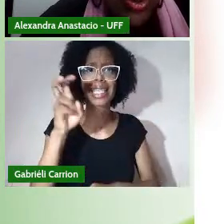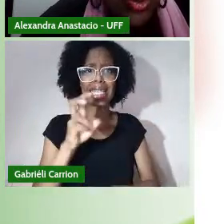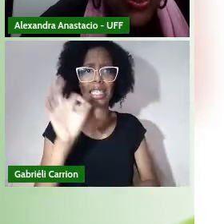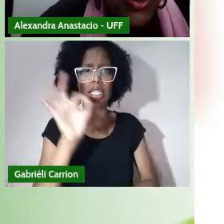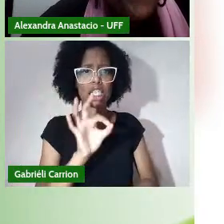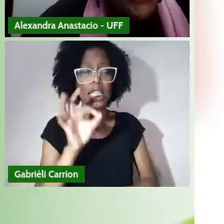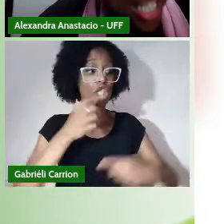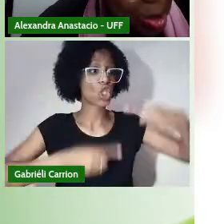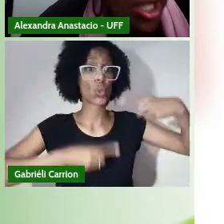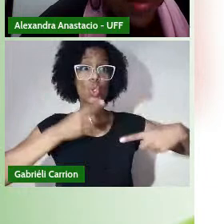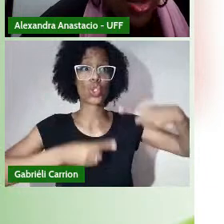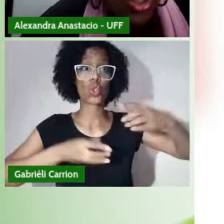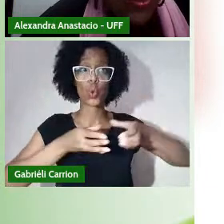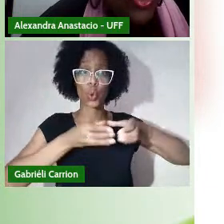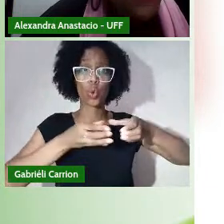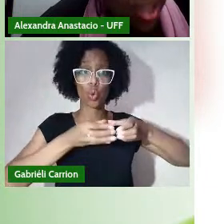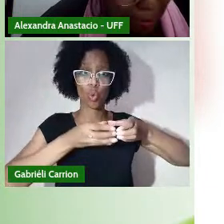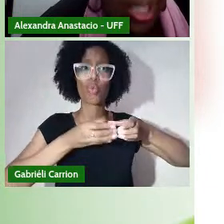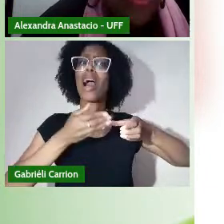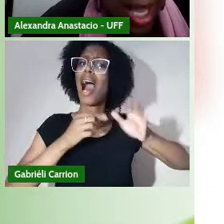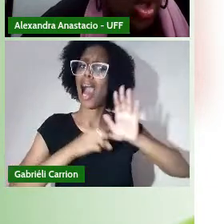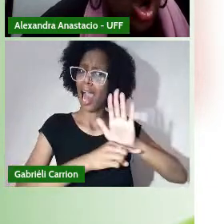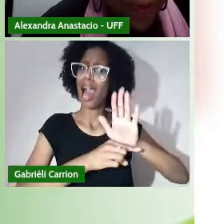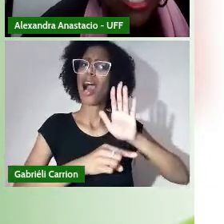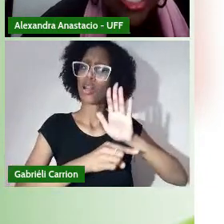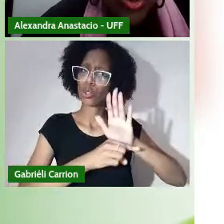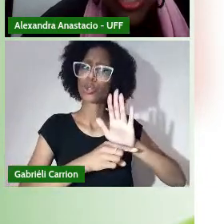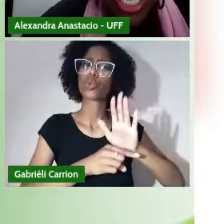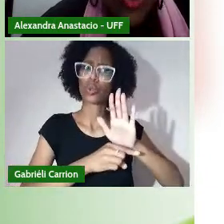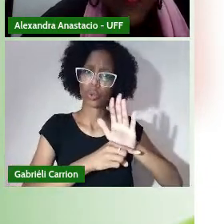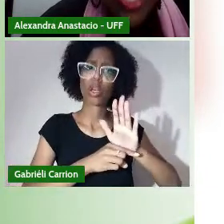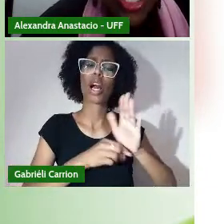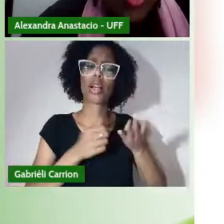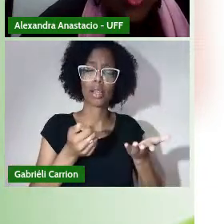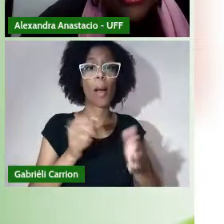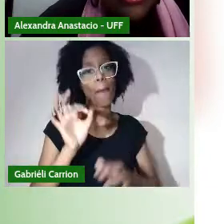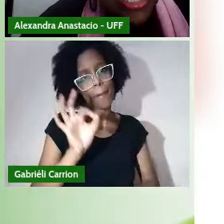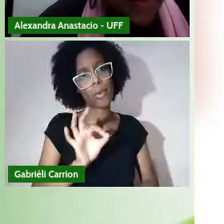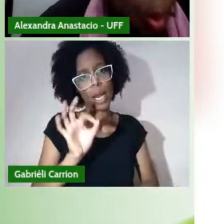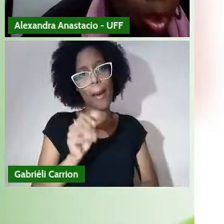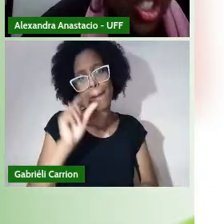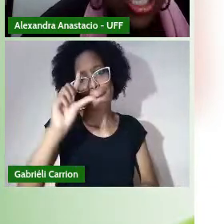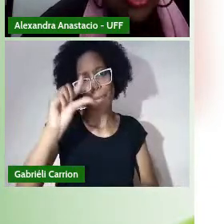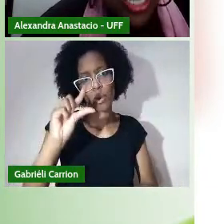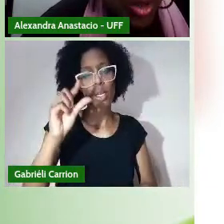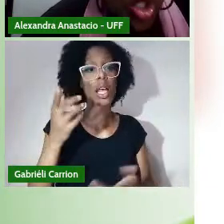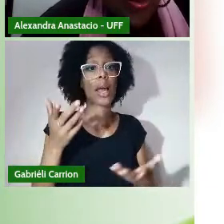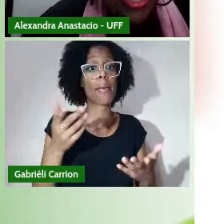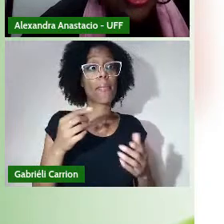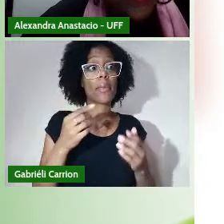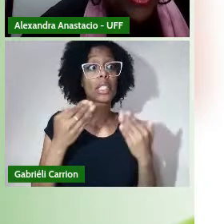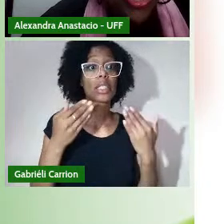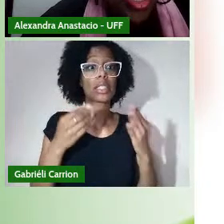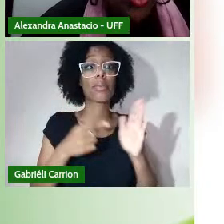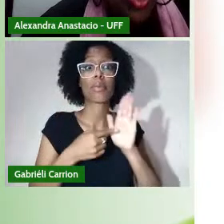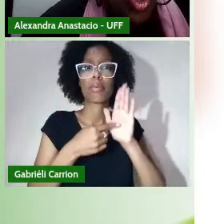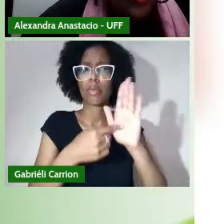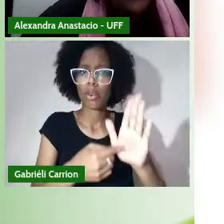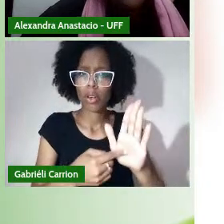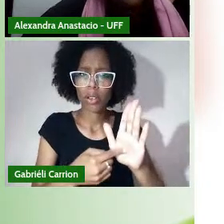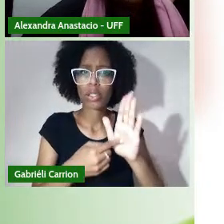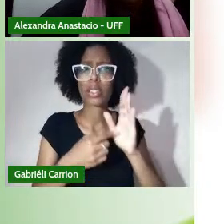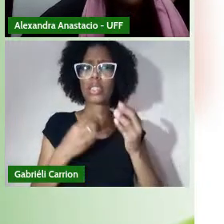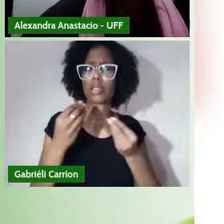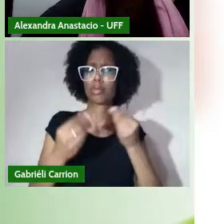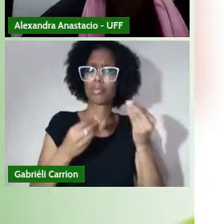discute em grupo, isso também contribui, mas em menor percentual. Quando ele demonstra, reduz para 30%.